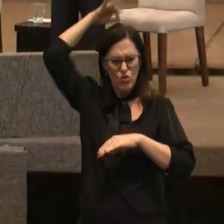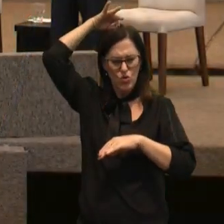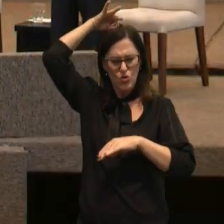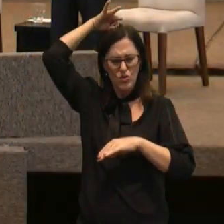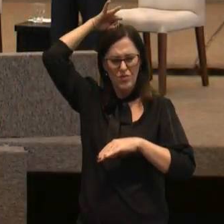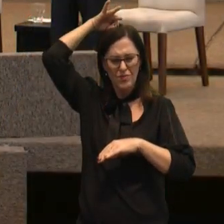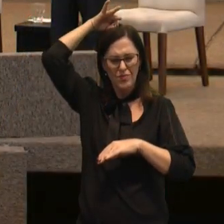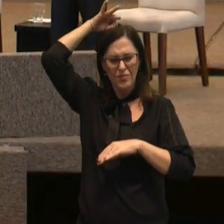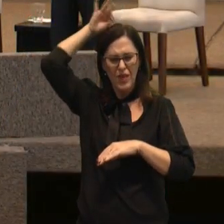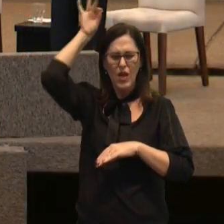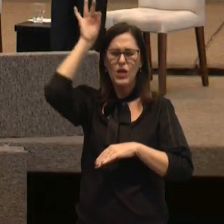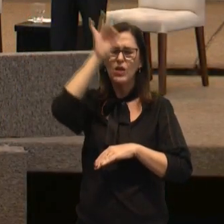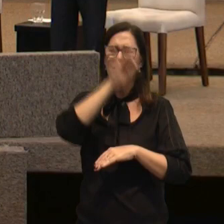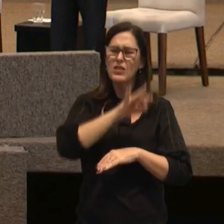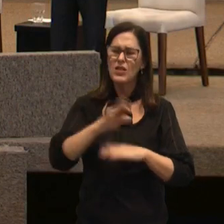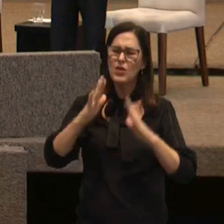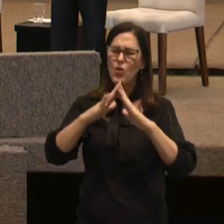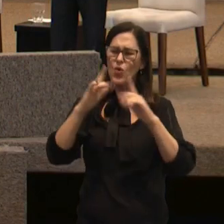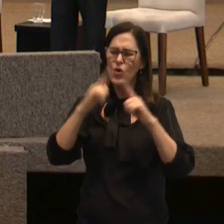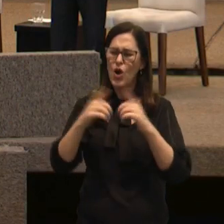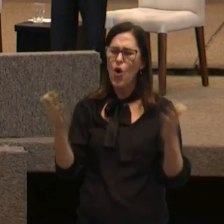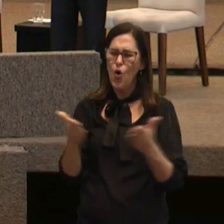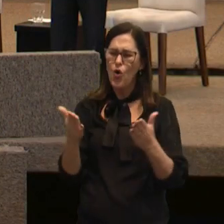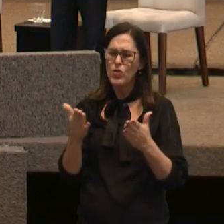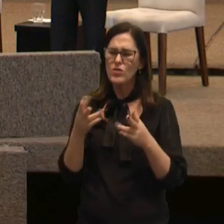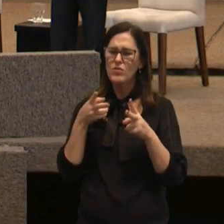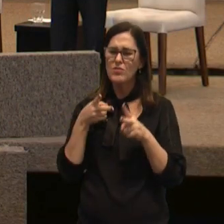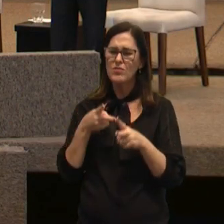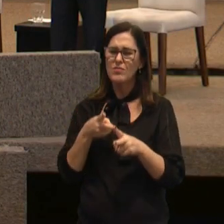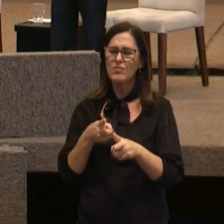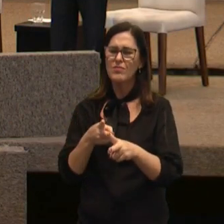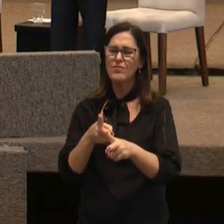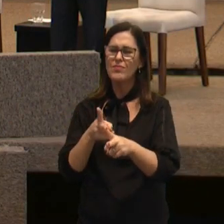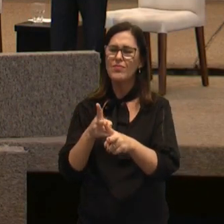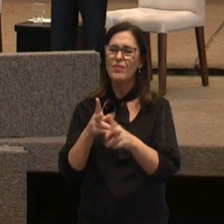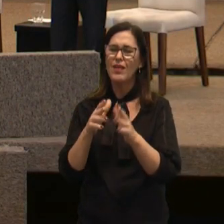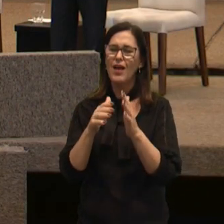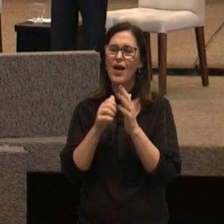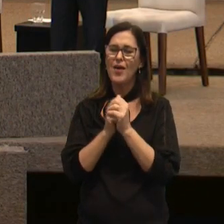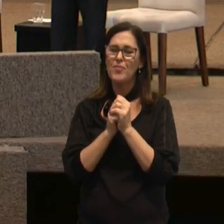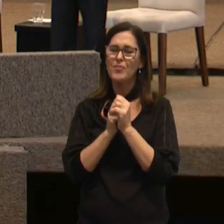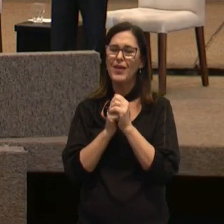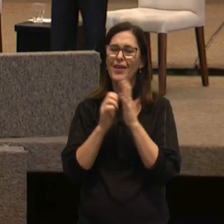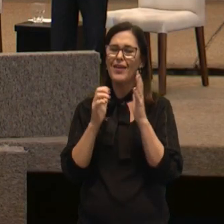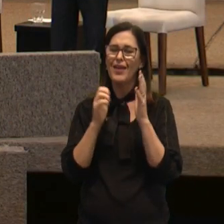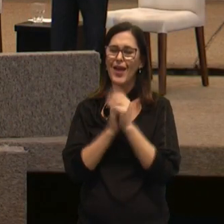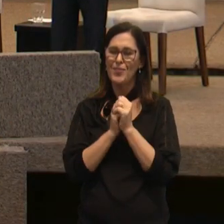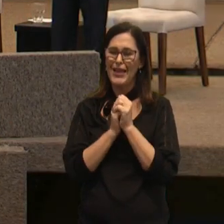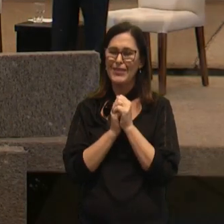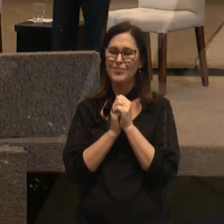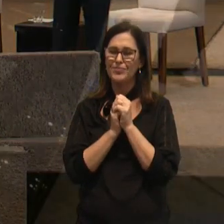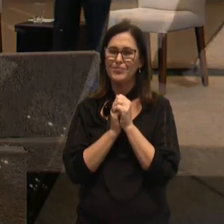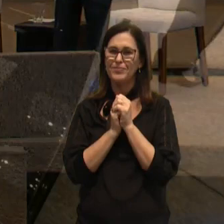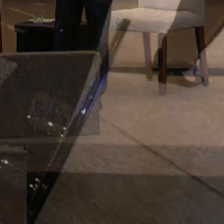de Deus, esteja com esta igreja, hoje e para todo sempre. Amém e amém.